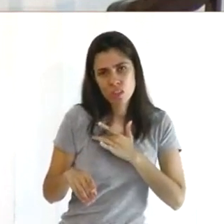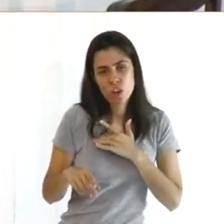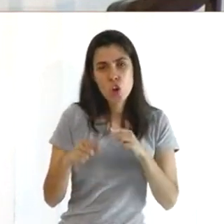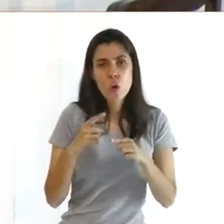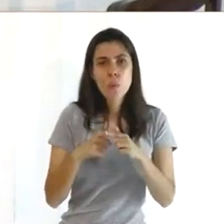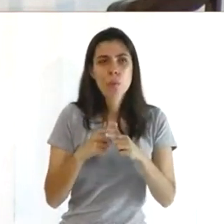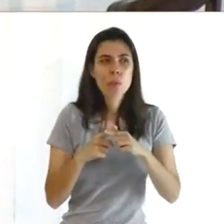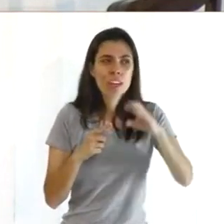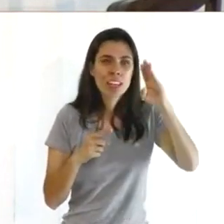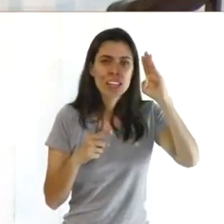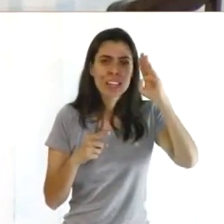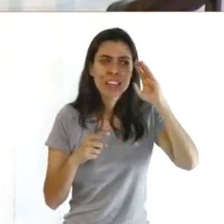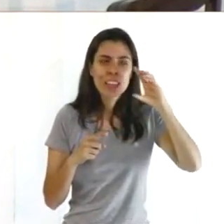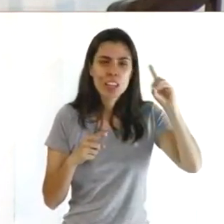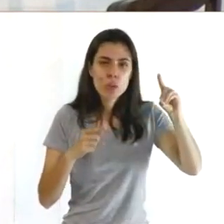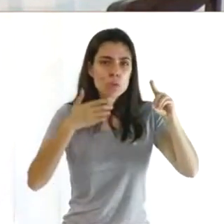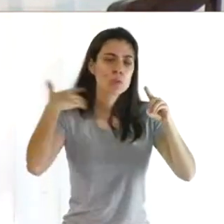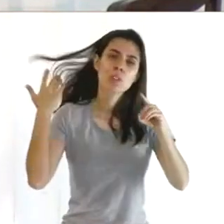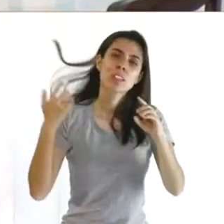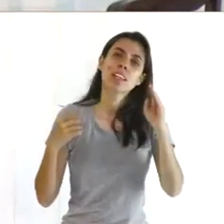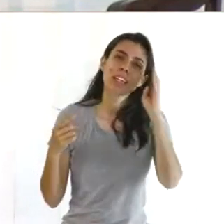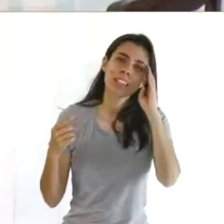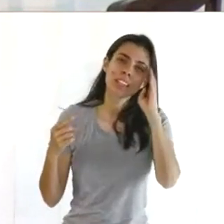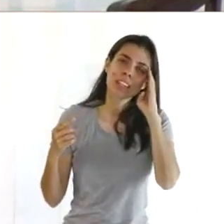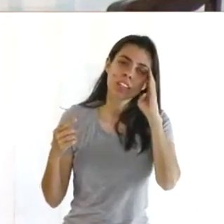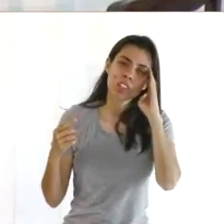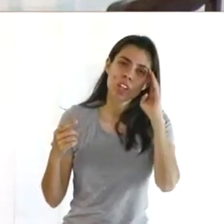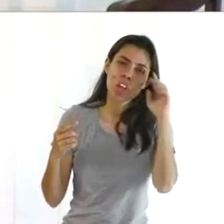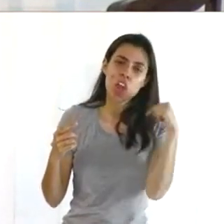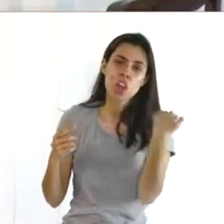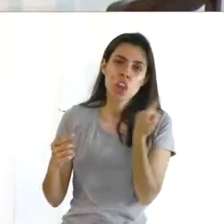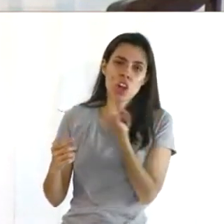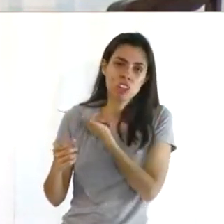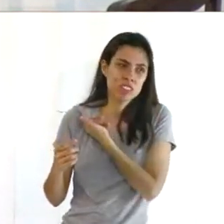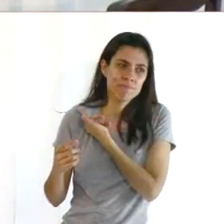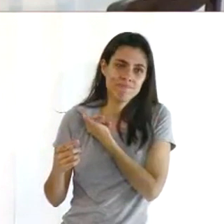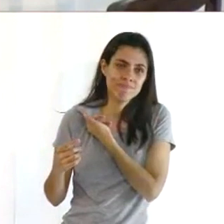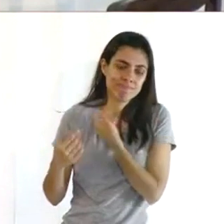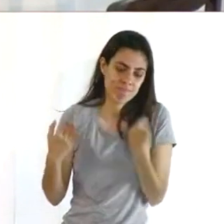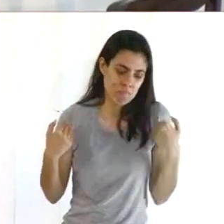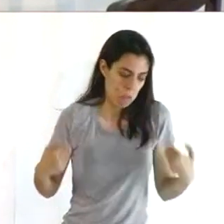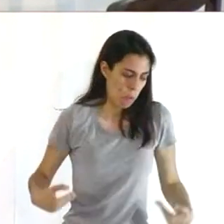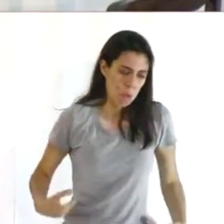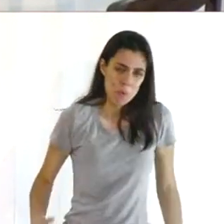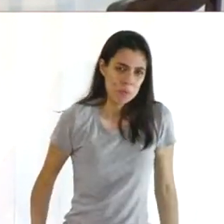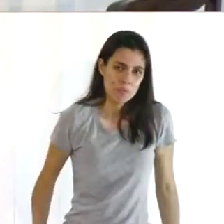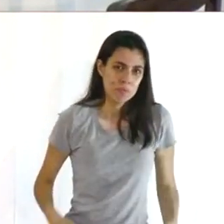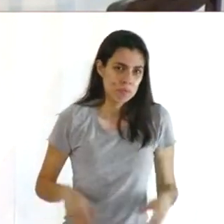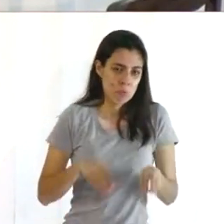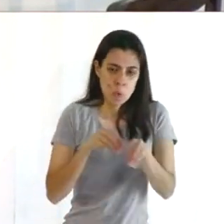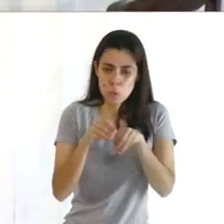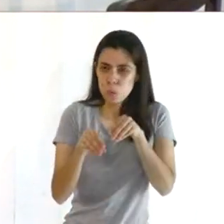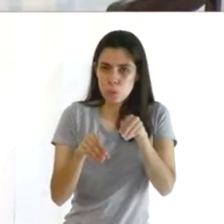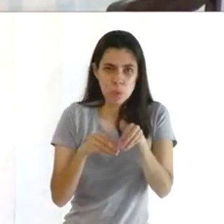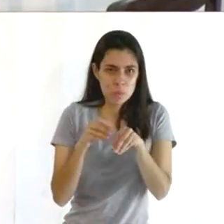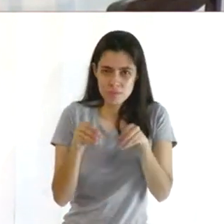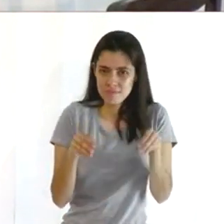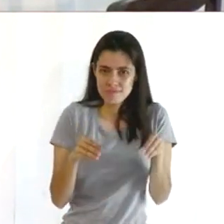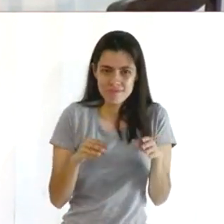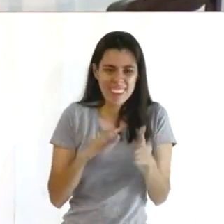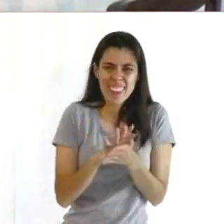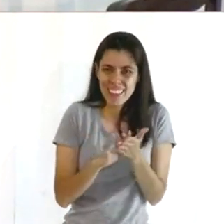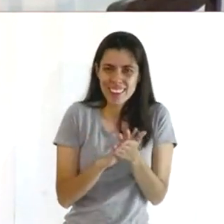Que este salmo seja um bálsamo no coração da igreja, dos irmãos e irmãs presentes aqui e daqueles que nos acompanham em